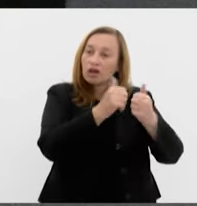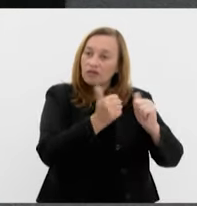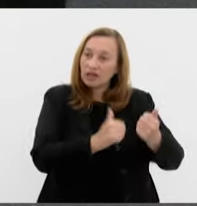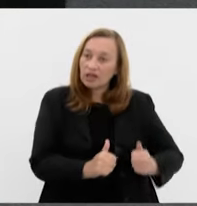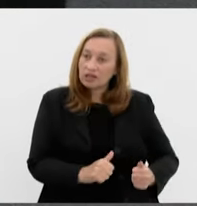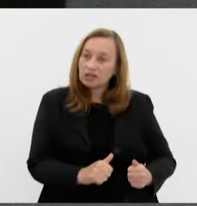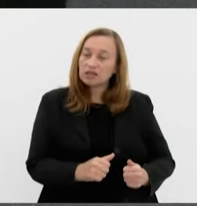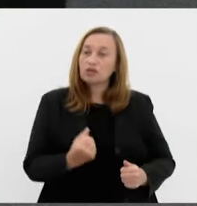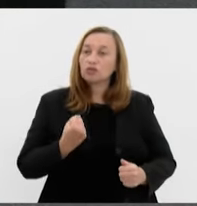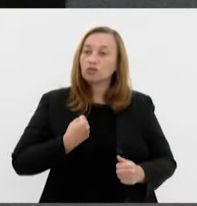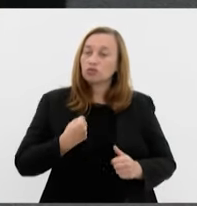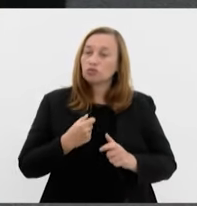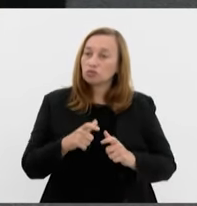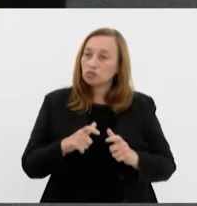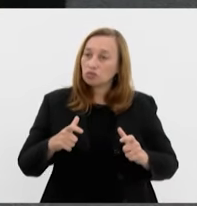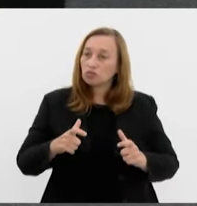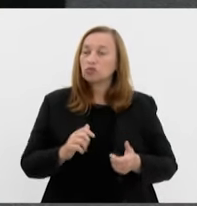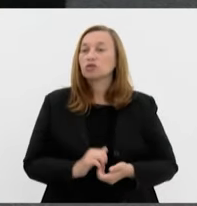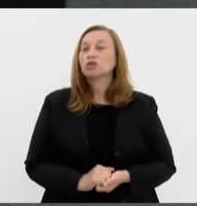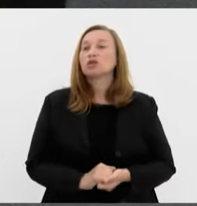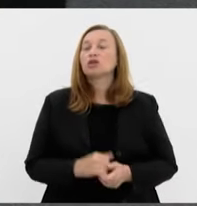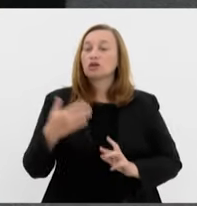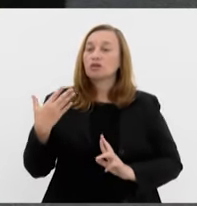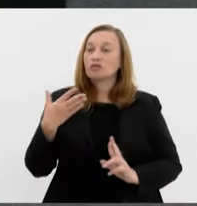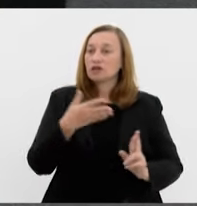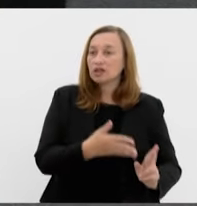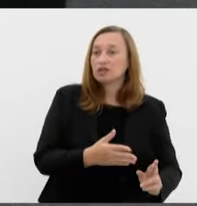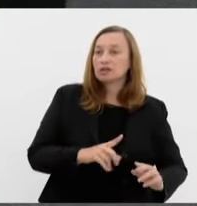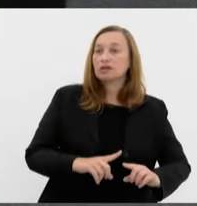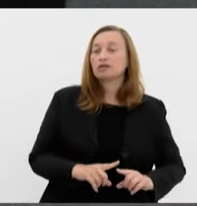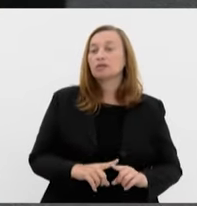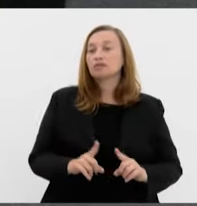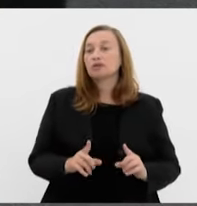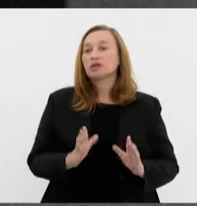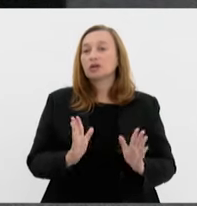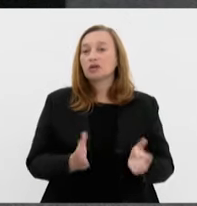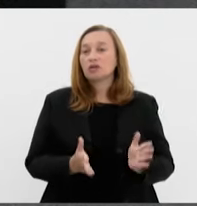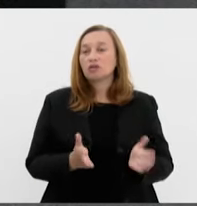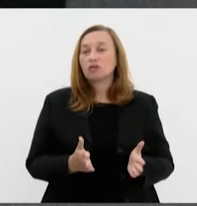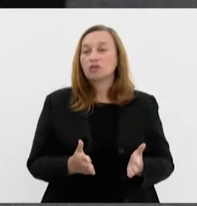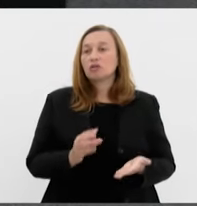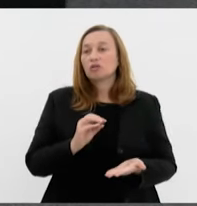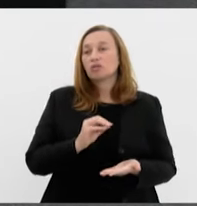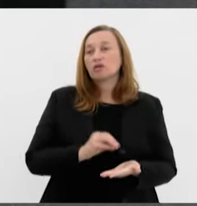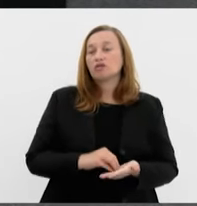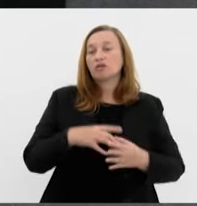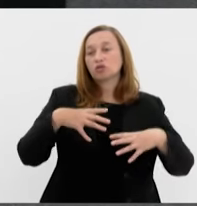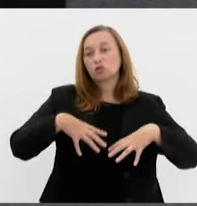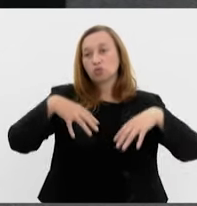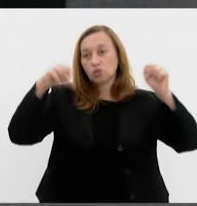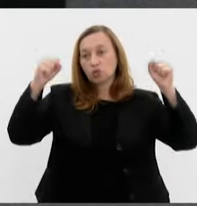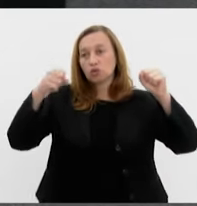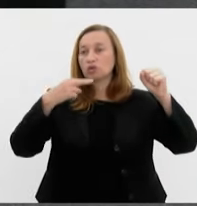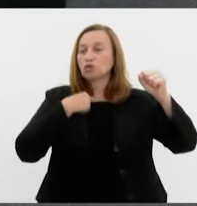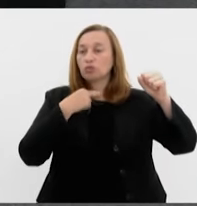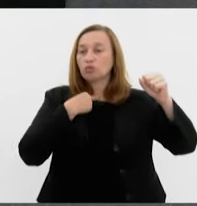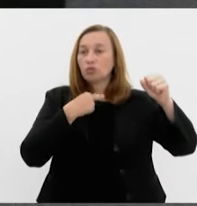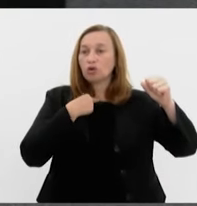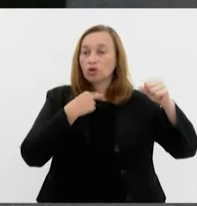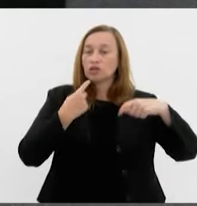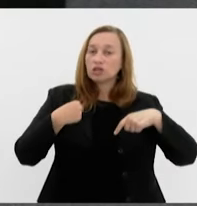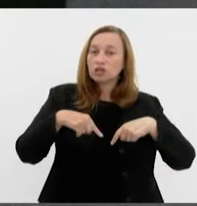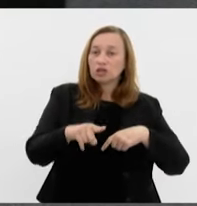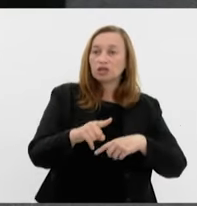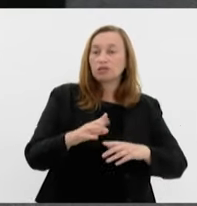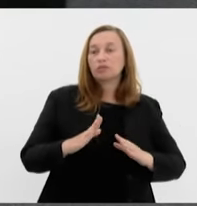considerado uma escola de referência e atualmente os estudantes pela falta de luz não estão podendo se alimentar n na